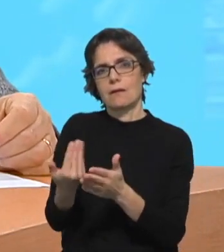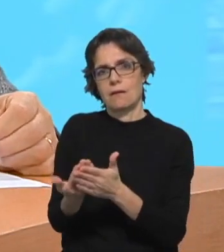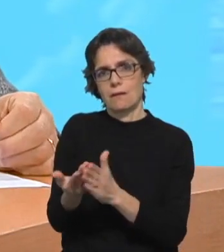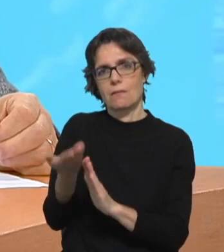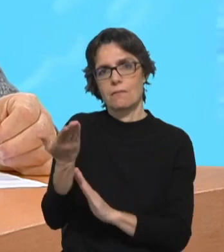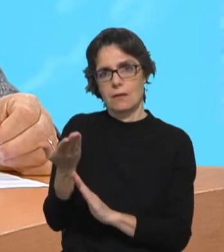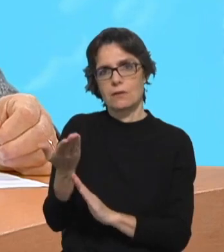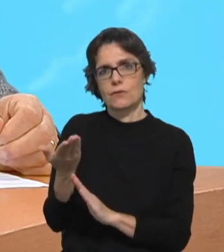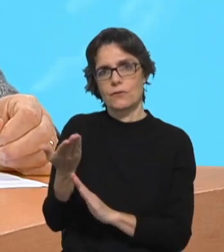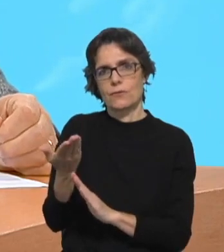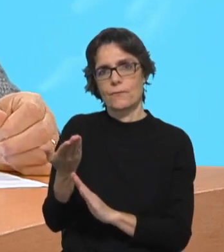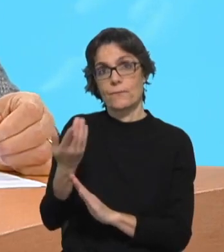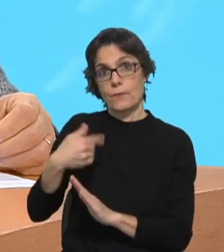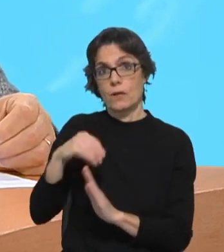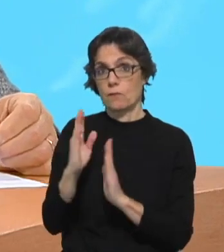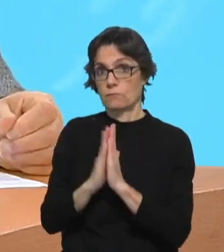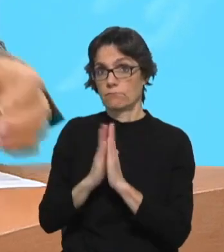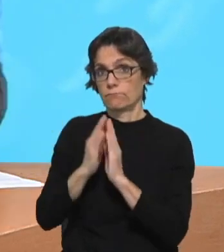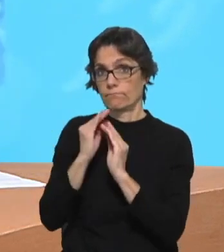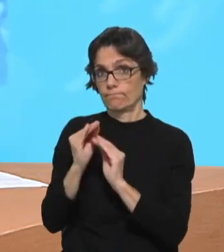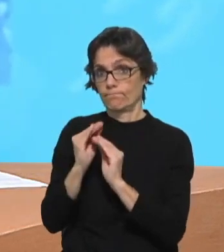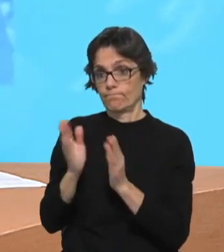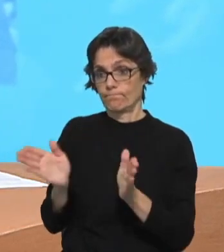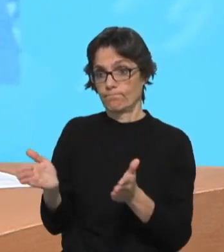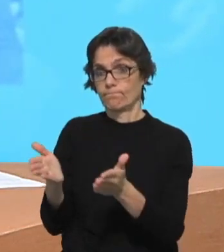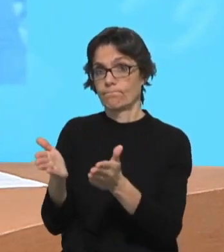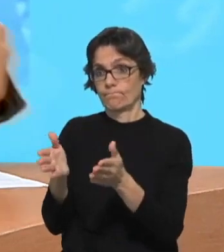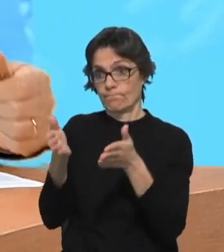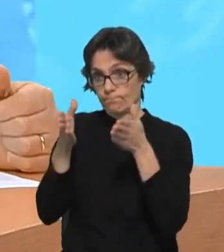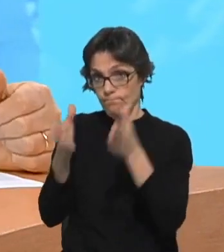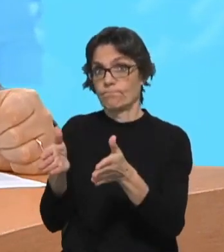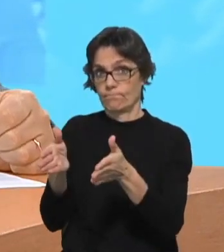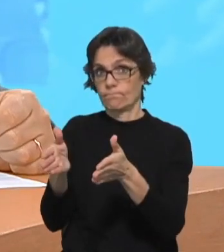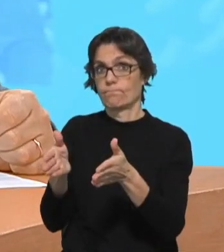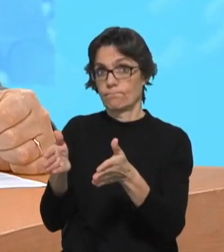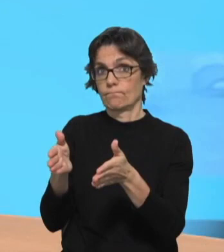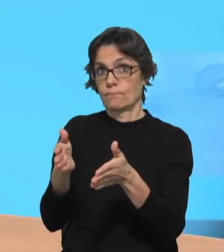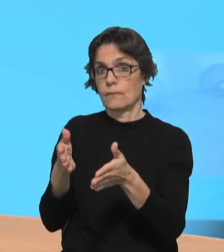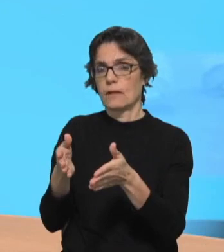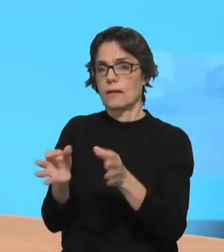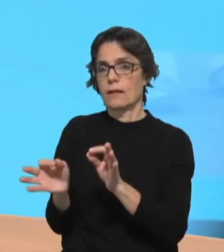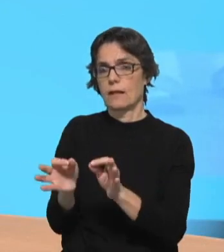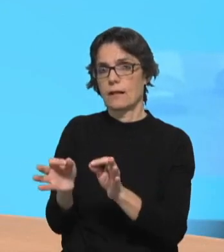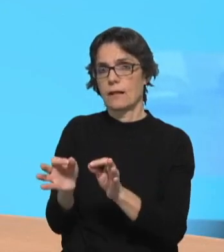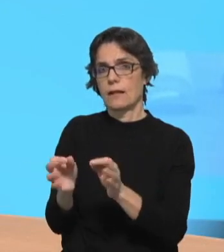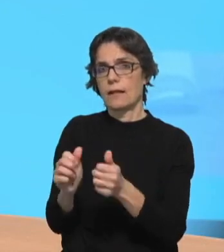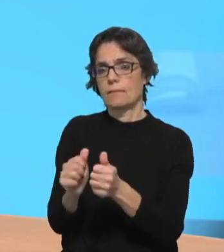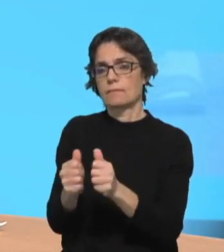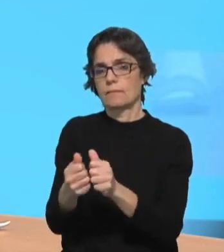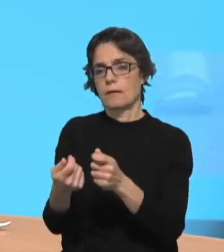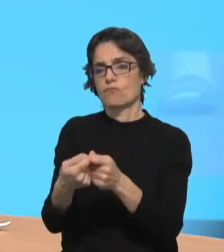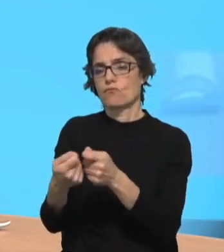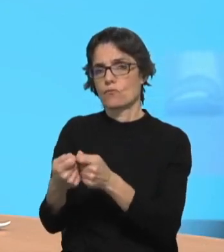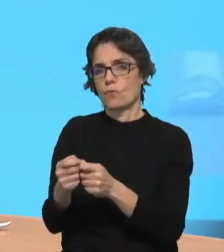implica uma maior atenção à natureza das mobilidades que hoje nos caracterizam e implica, por exemplo,